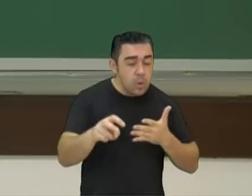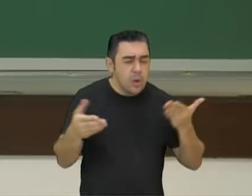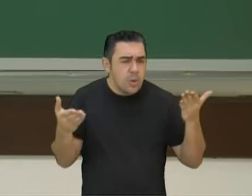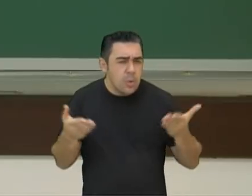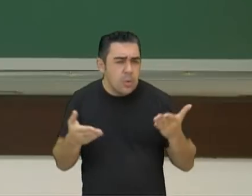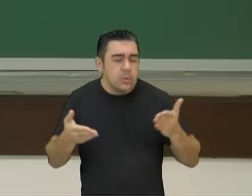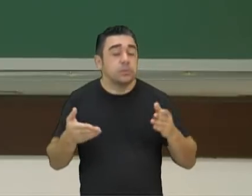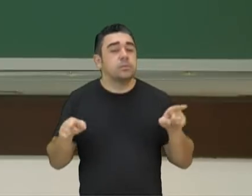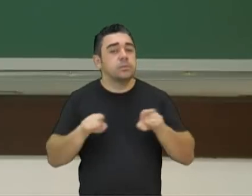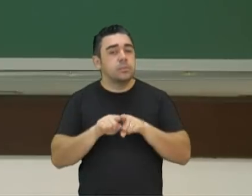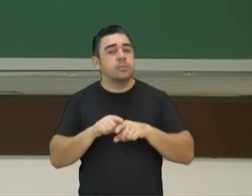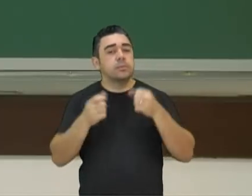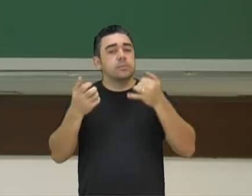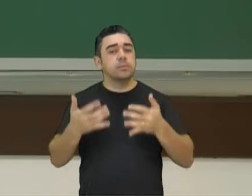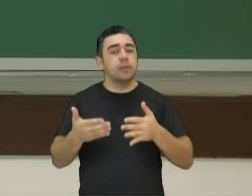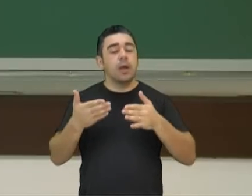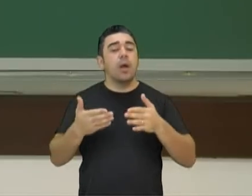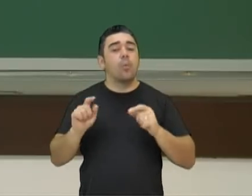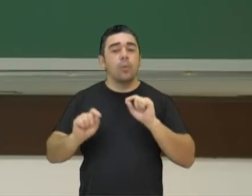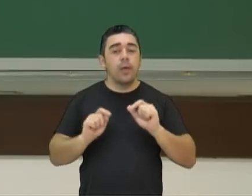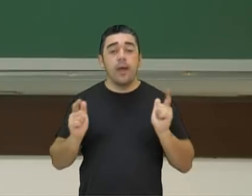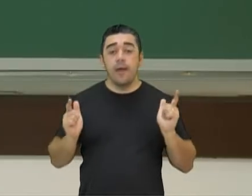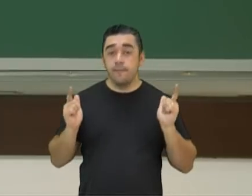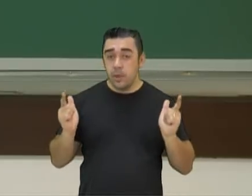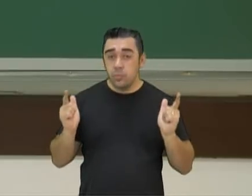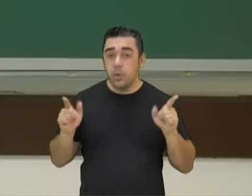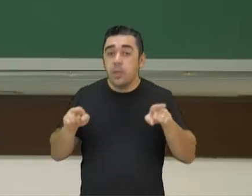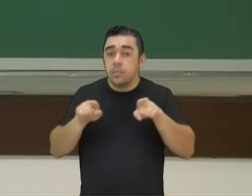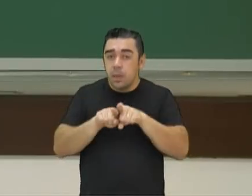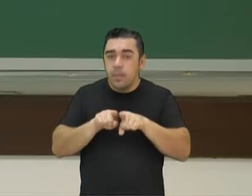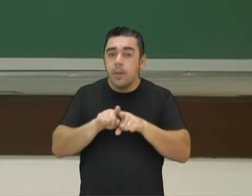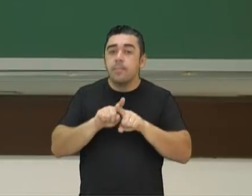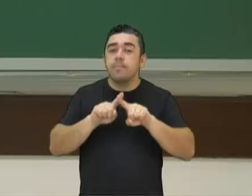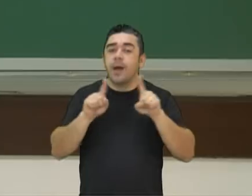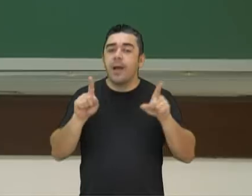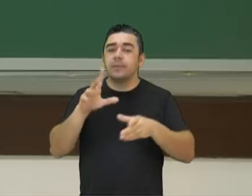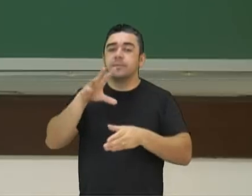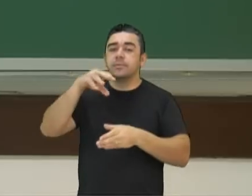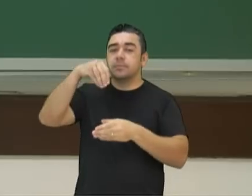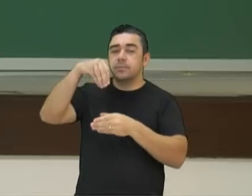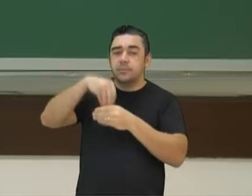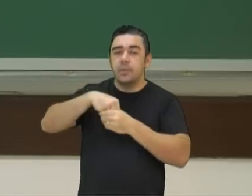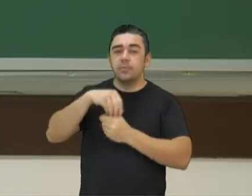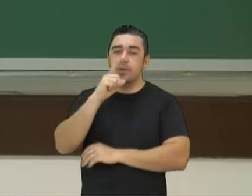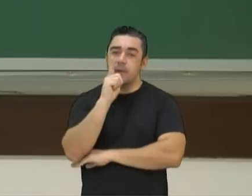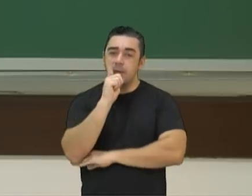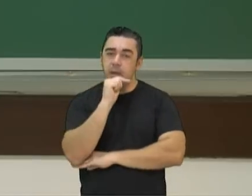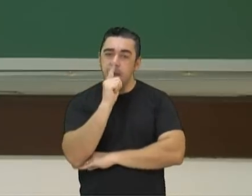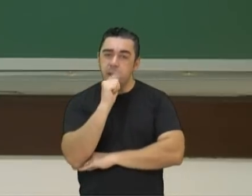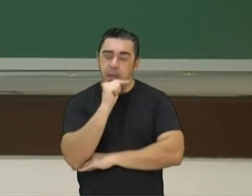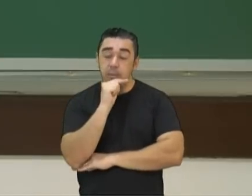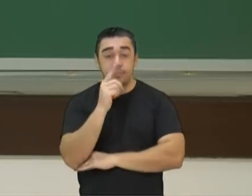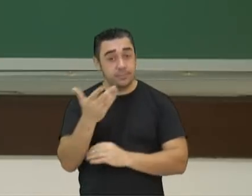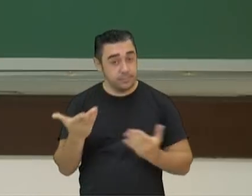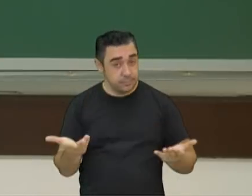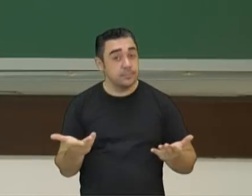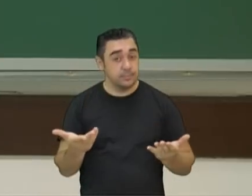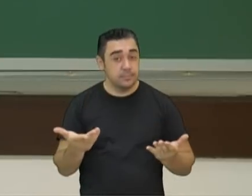práticas também de aventura, mas que acontecem no meio aquático, acontecem na